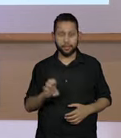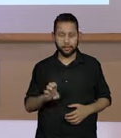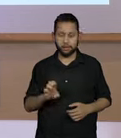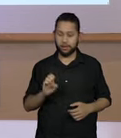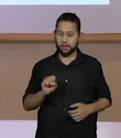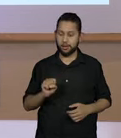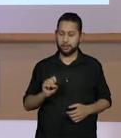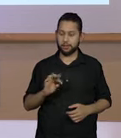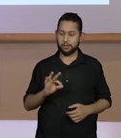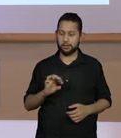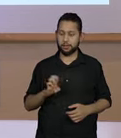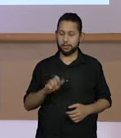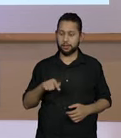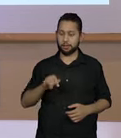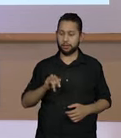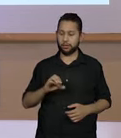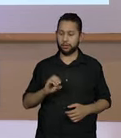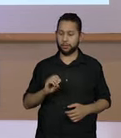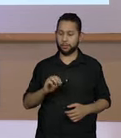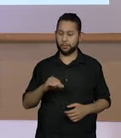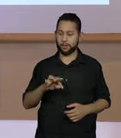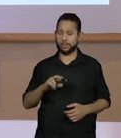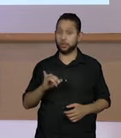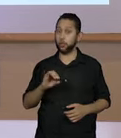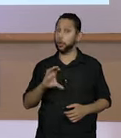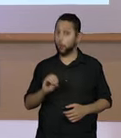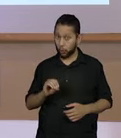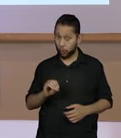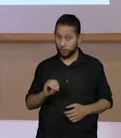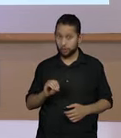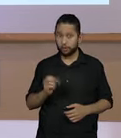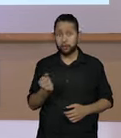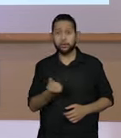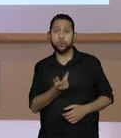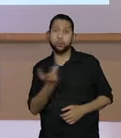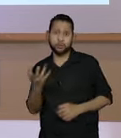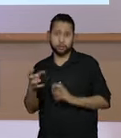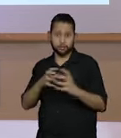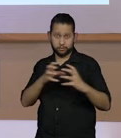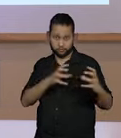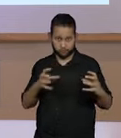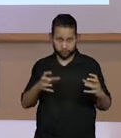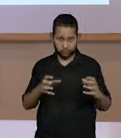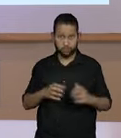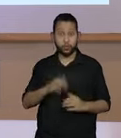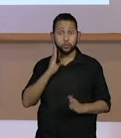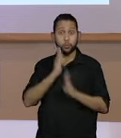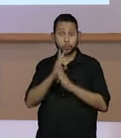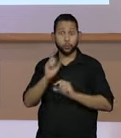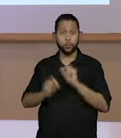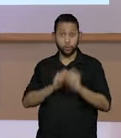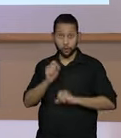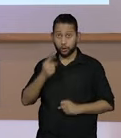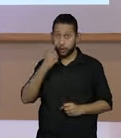Então, comparando, o que a gente achou lá no nosso balanceamento? Então, aqui nós temos